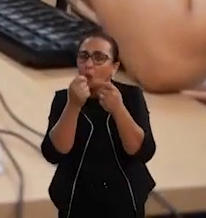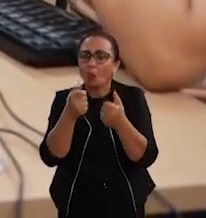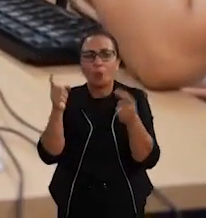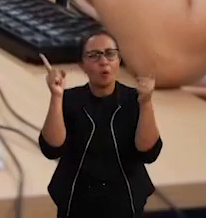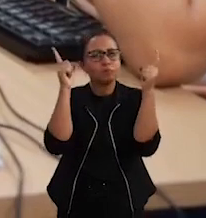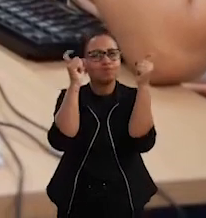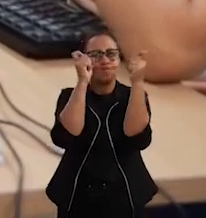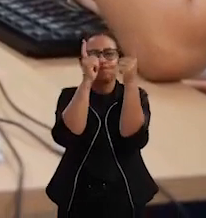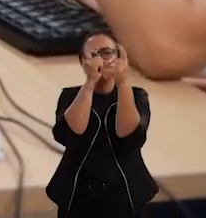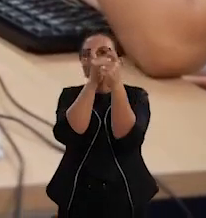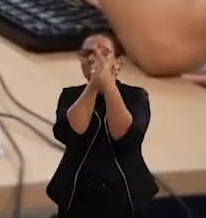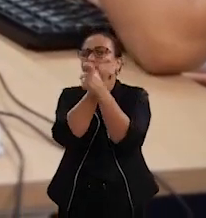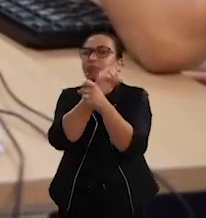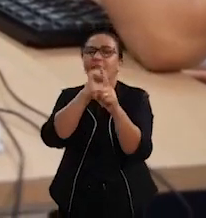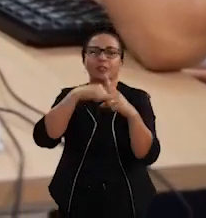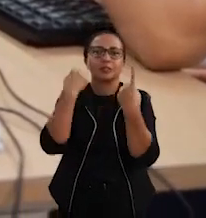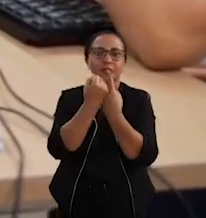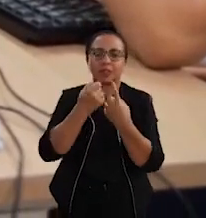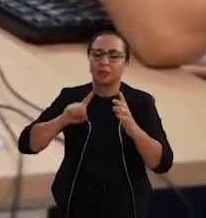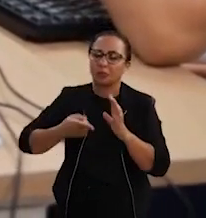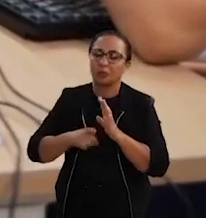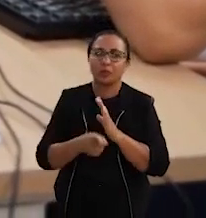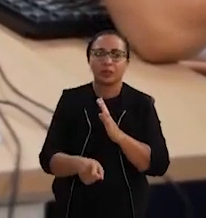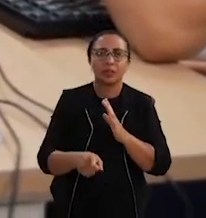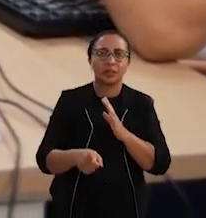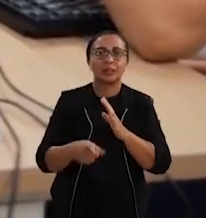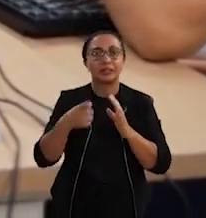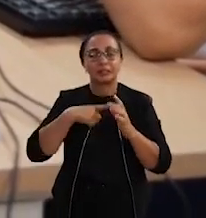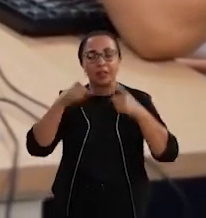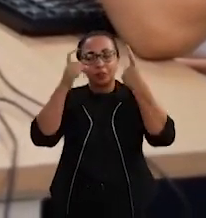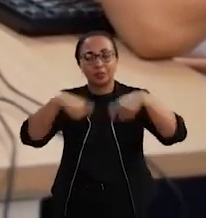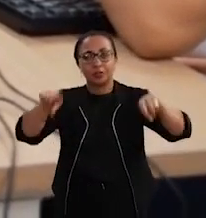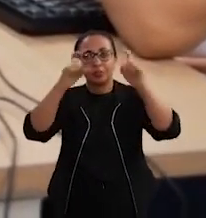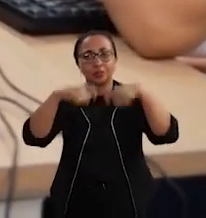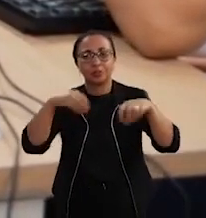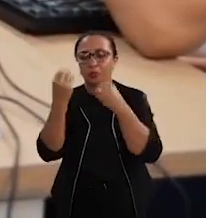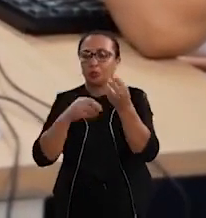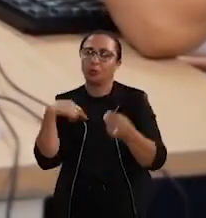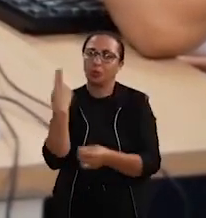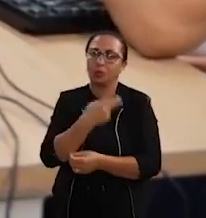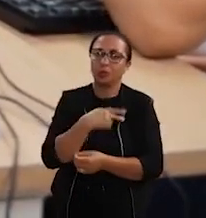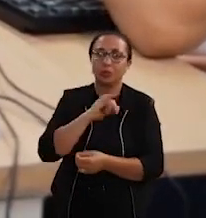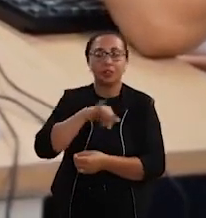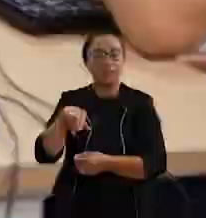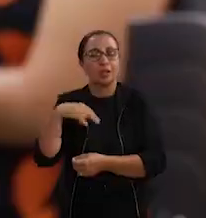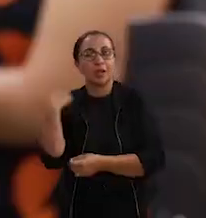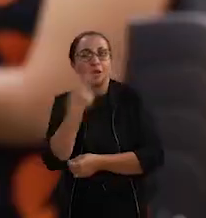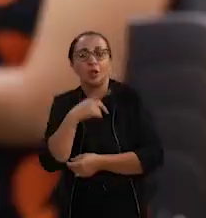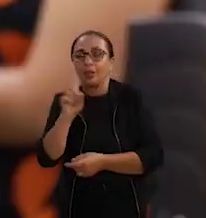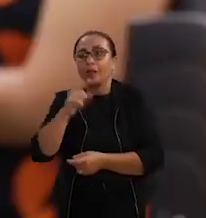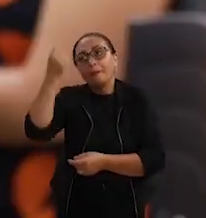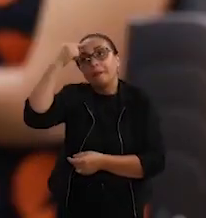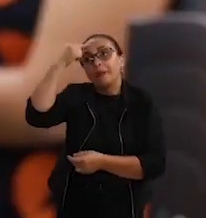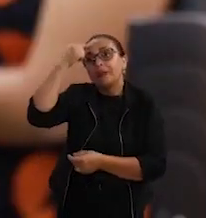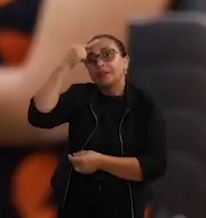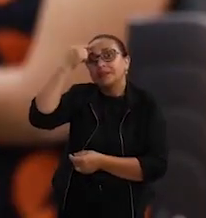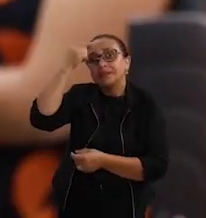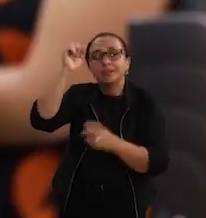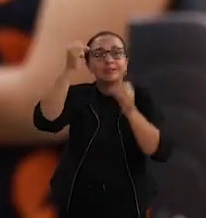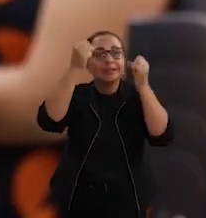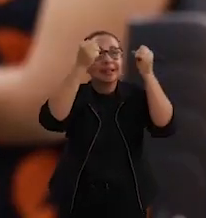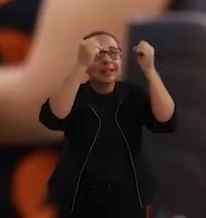É quase impossível, né, numa sociedade profundamente marcada pelo digital como a nossa, que a gente não pense